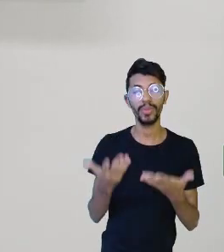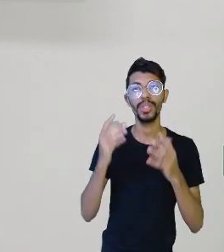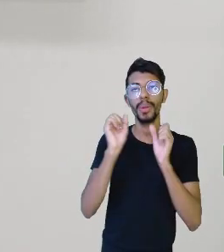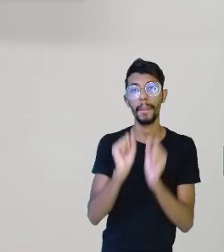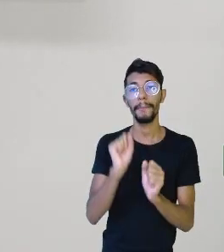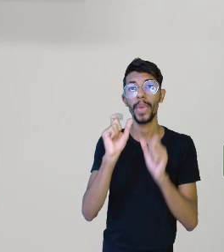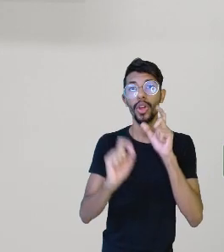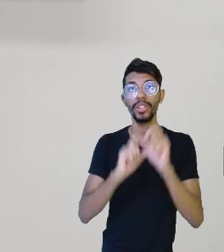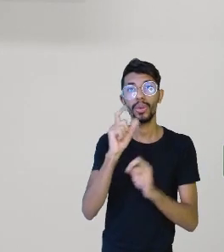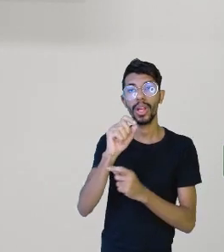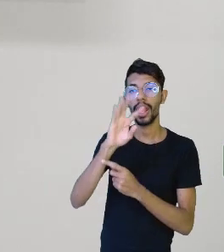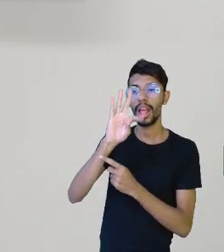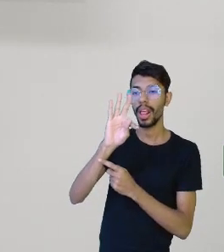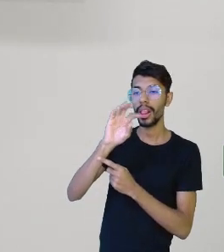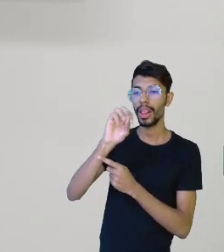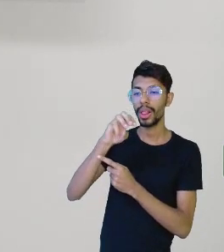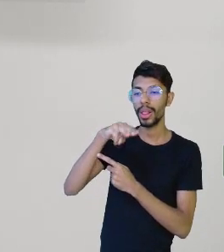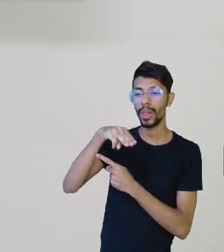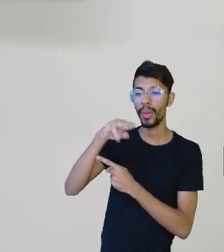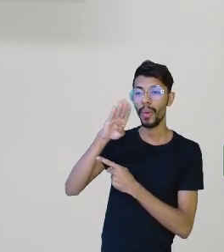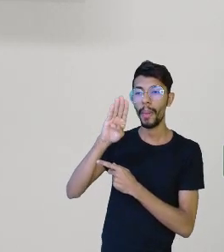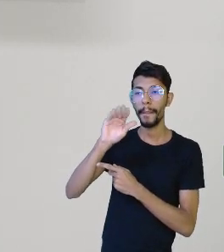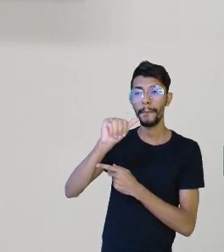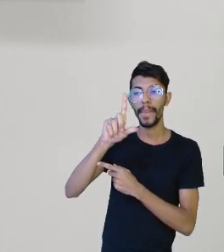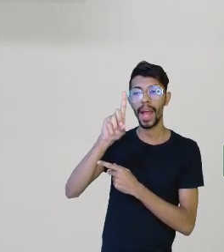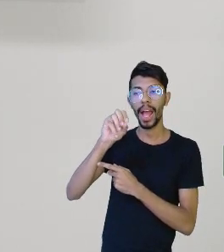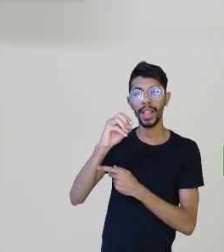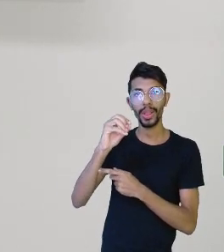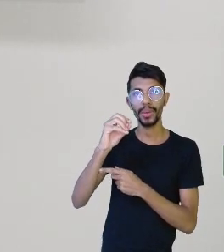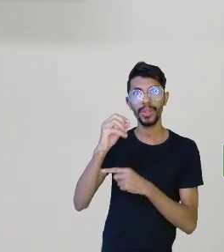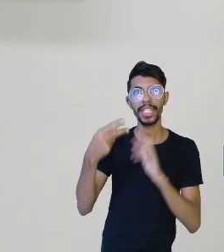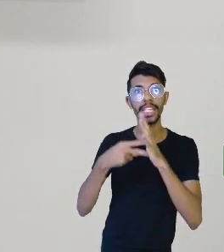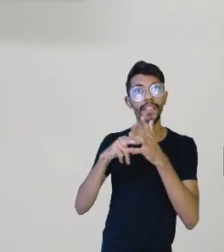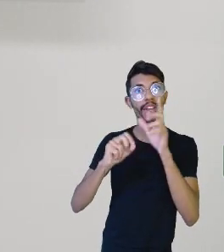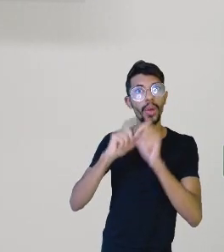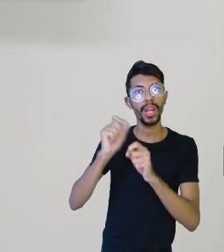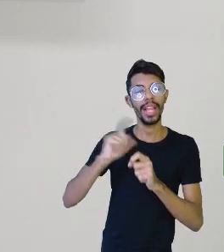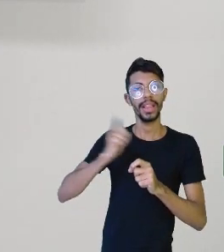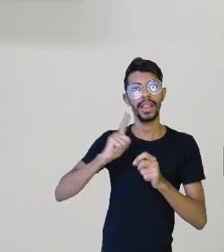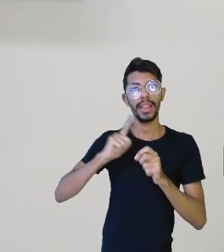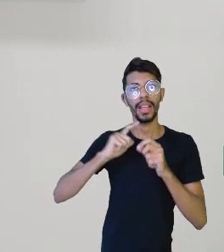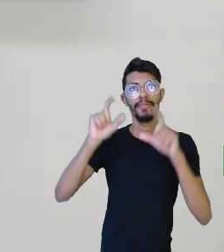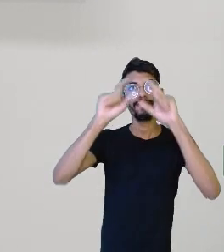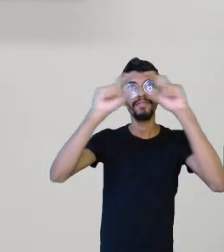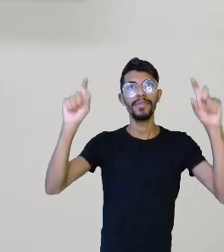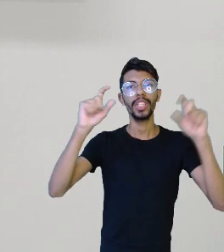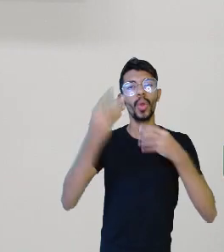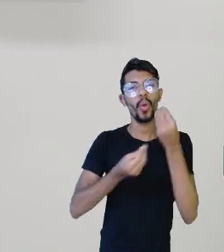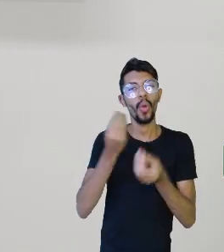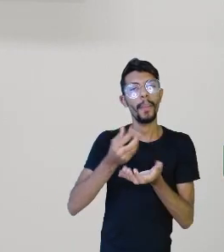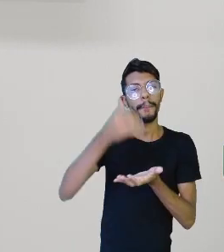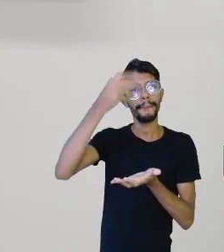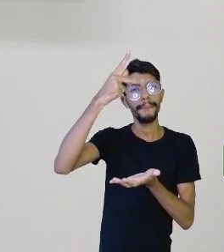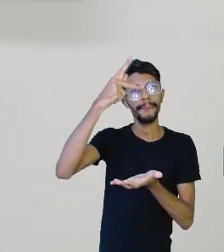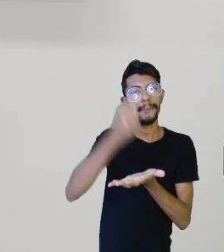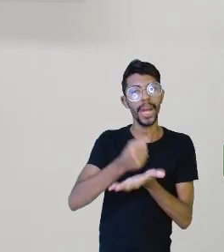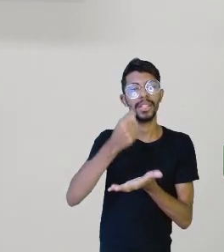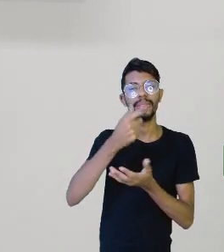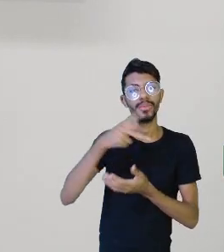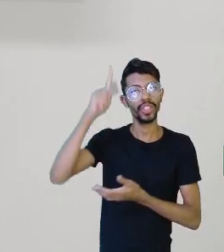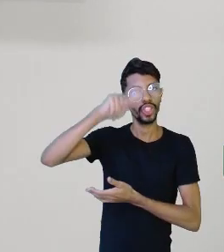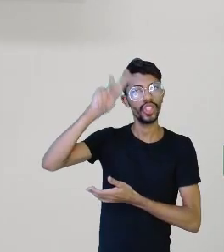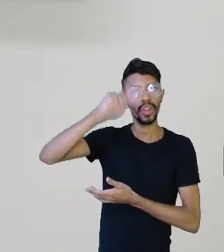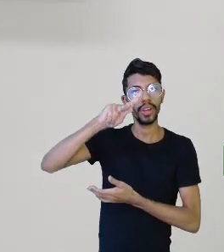ser tombado, receber o título como patrimônio histórico, tá certo? Então, como a gente